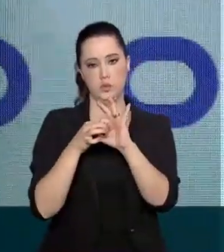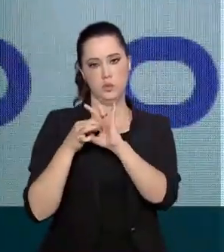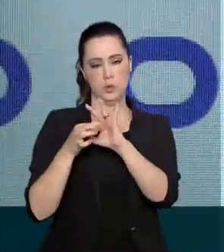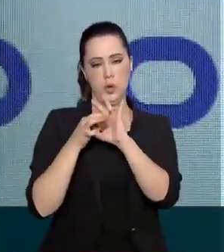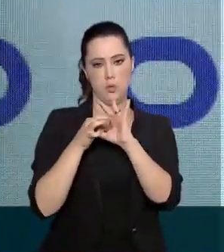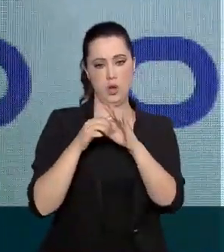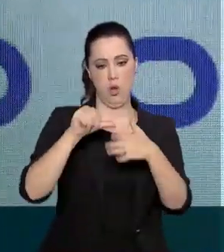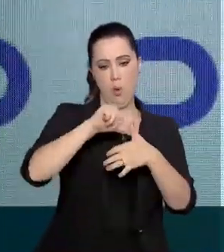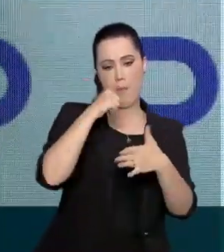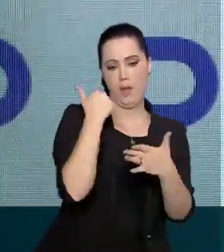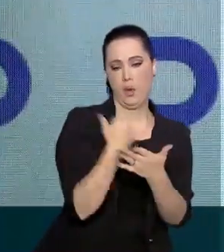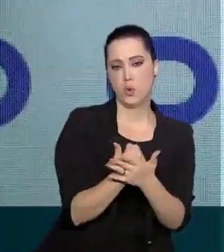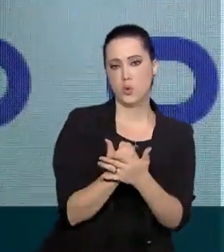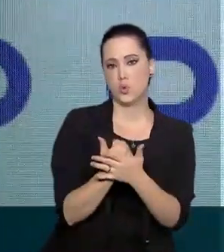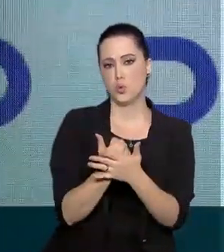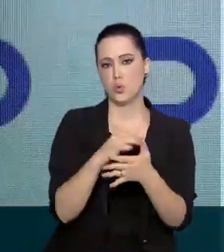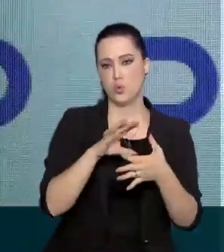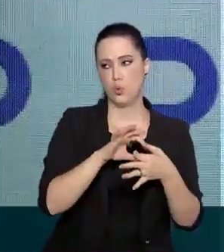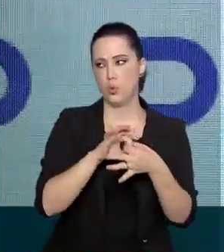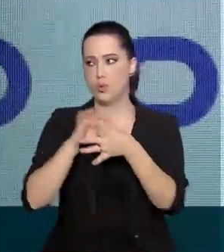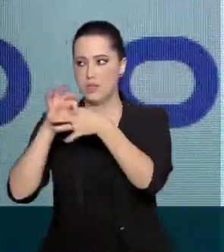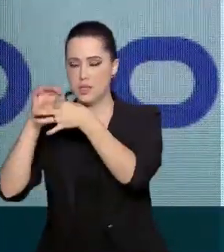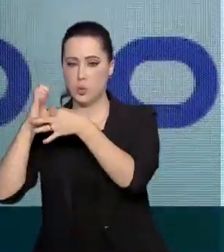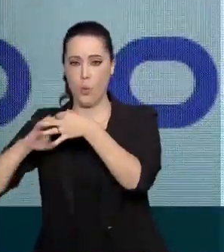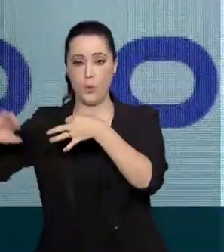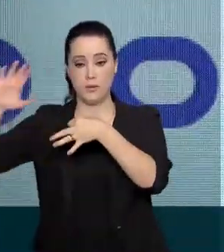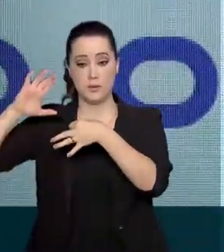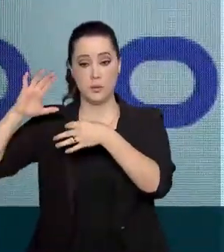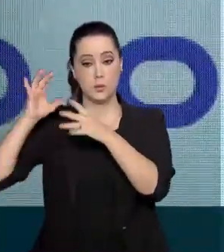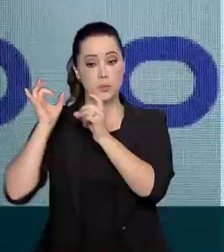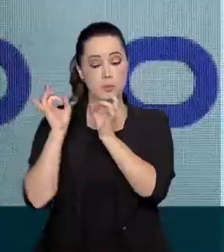Comercial, Mercosul, a Europa,